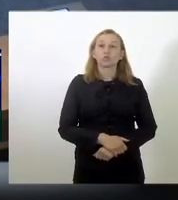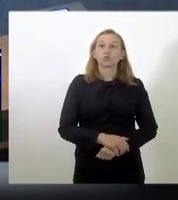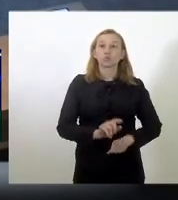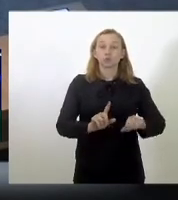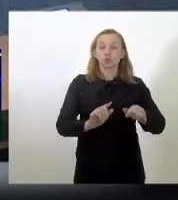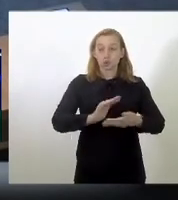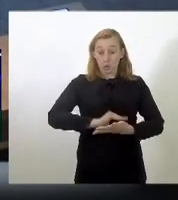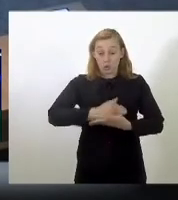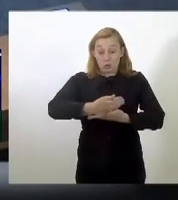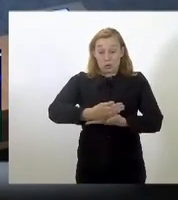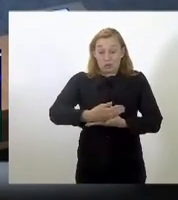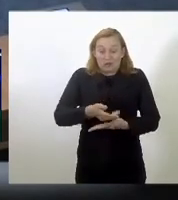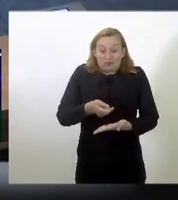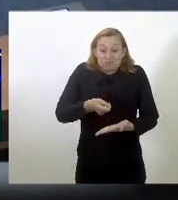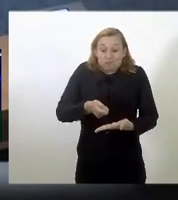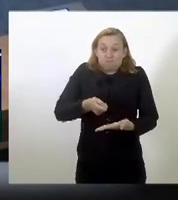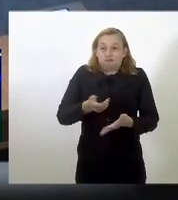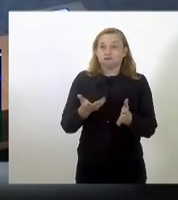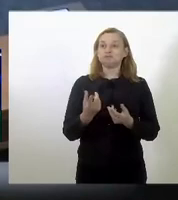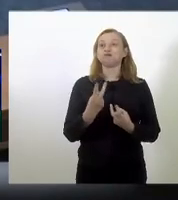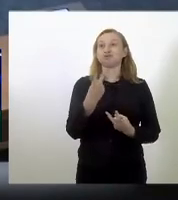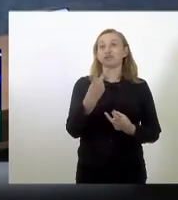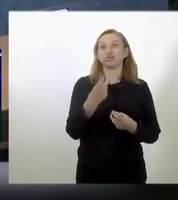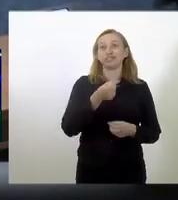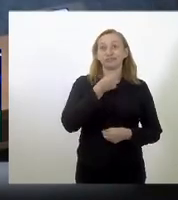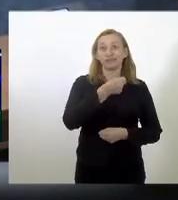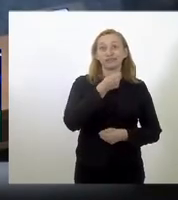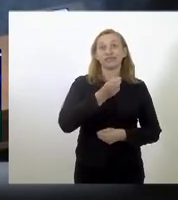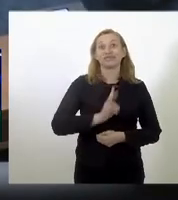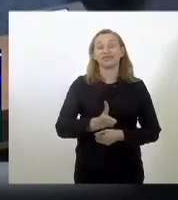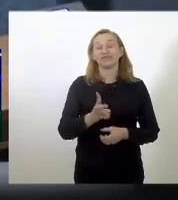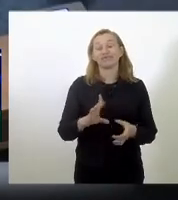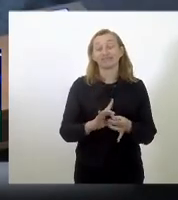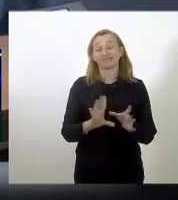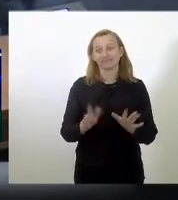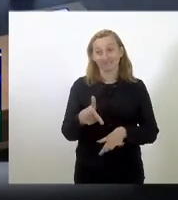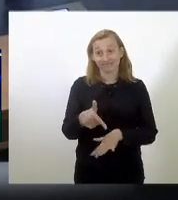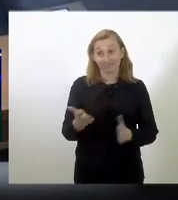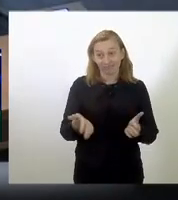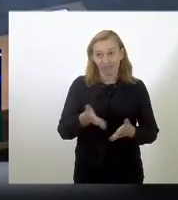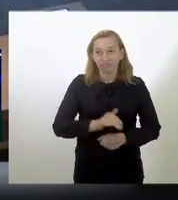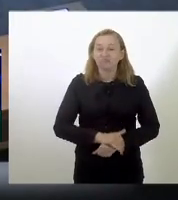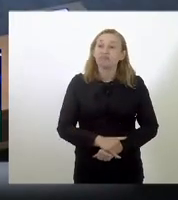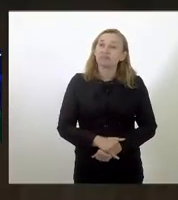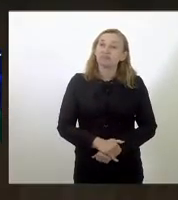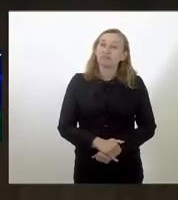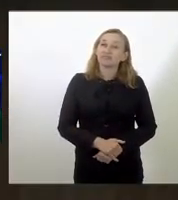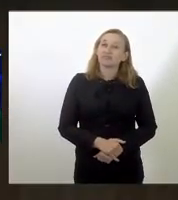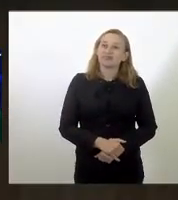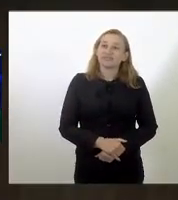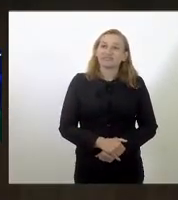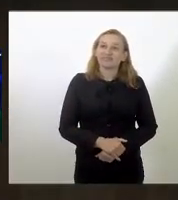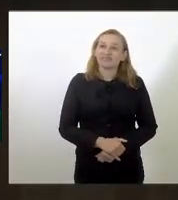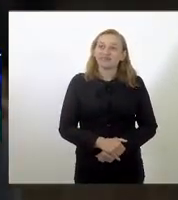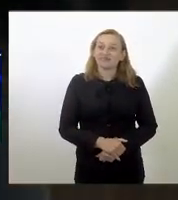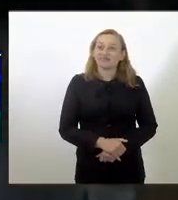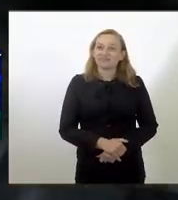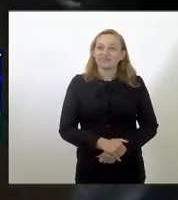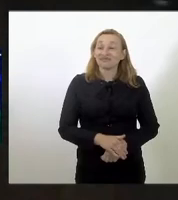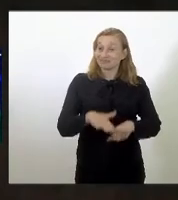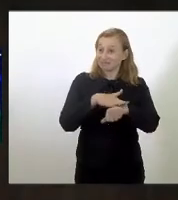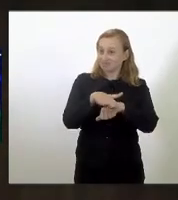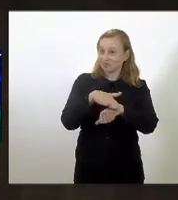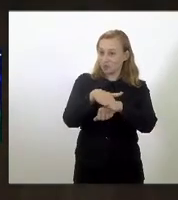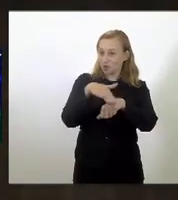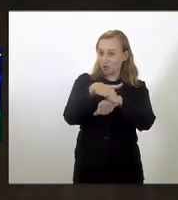aos poucos aqui. E os dois microfones de aparte vão ficar sempre abertos, como agora. Senhor presidente, eu tive uma conversa longa,